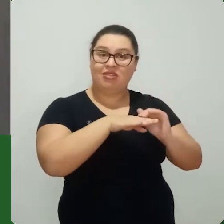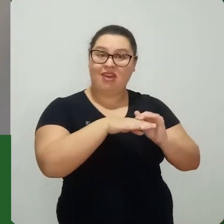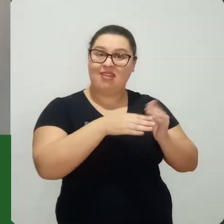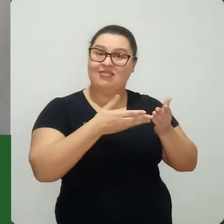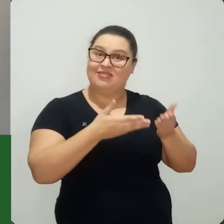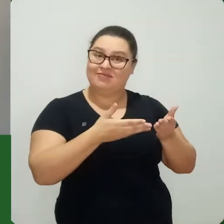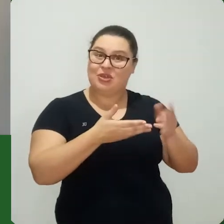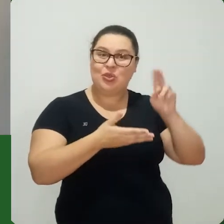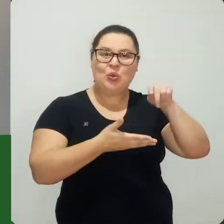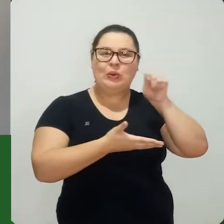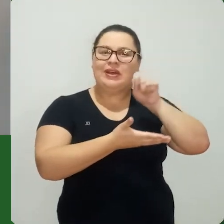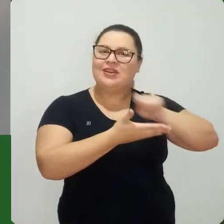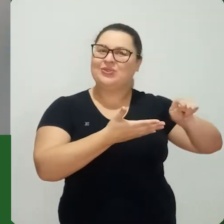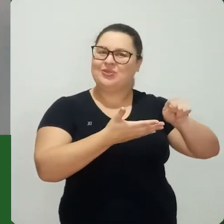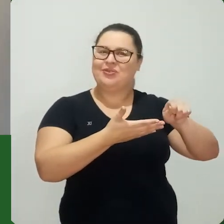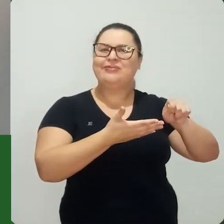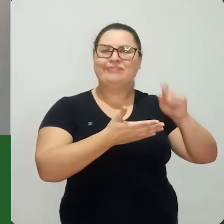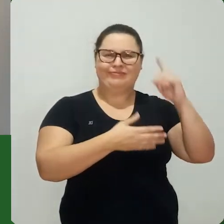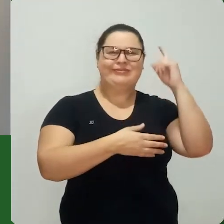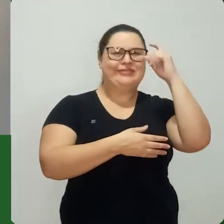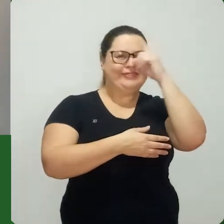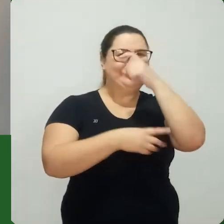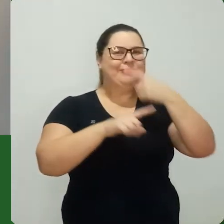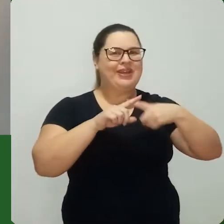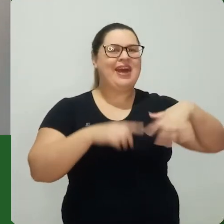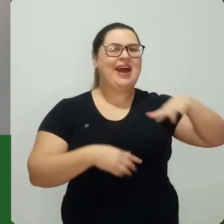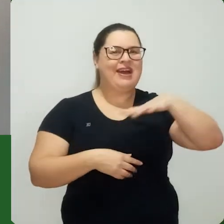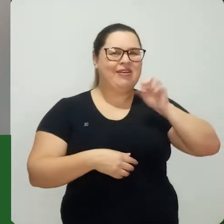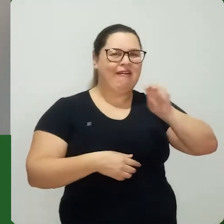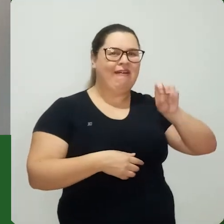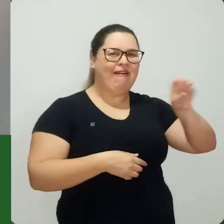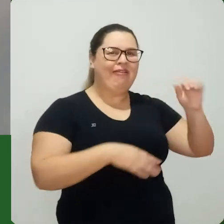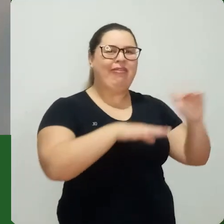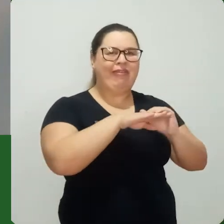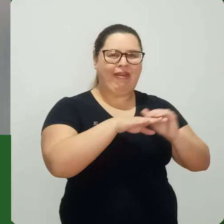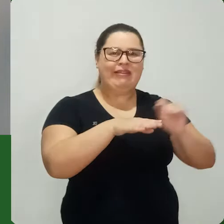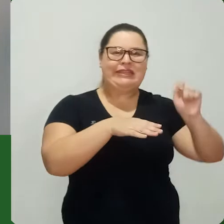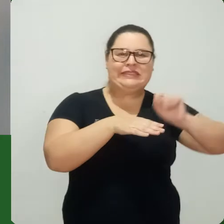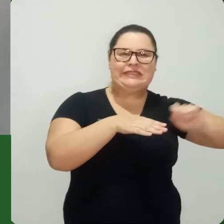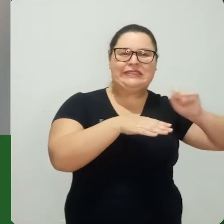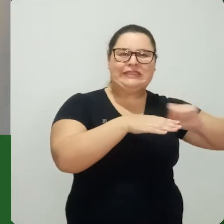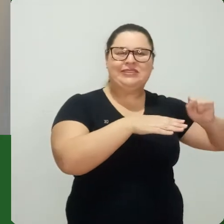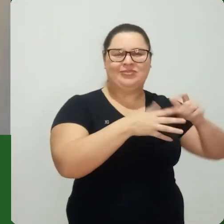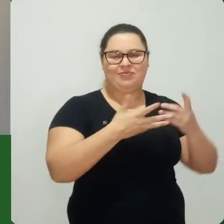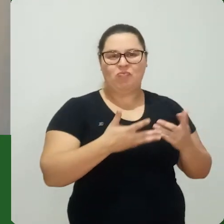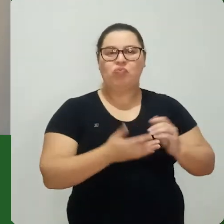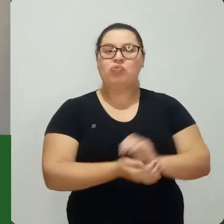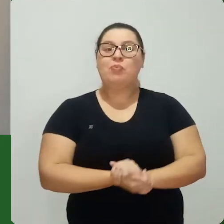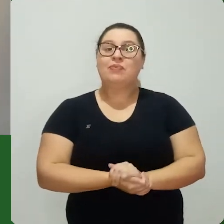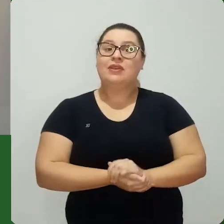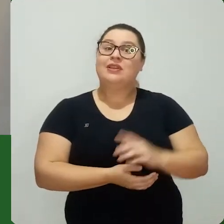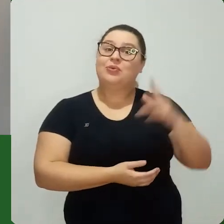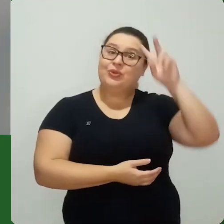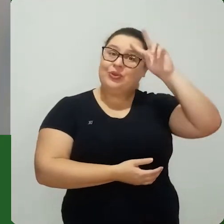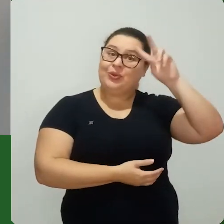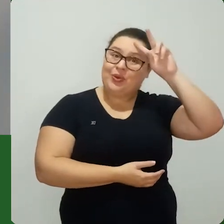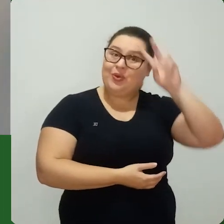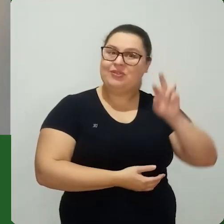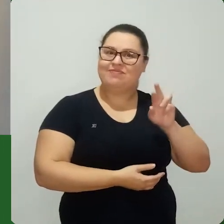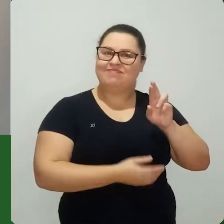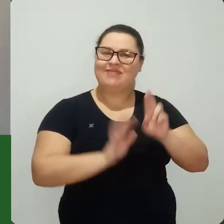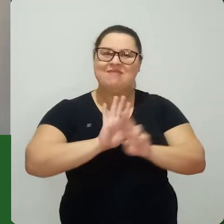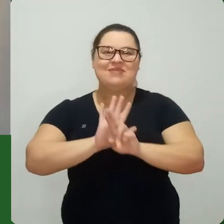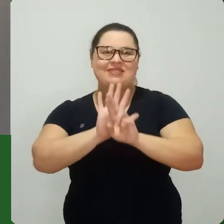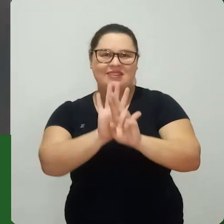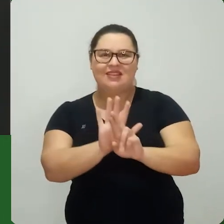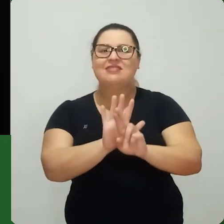Avançando mais na história das representações, saímos das cavernas. Ganhamos telas, ganhamos tintas, ganhamos outras formas de